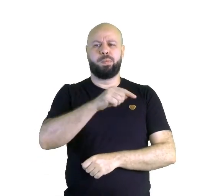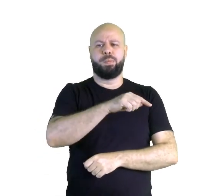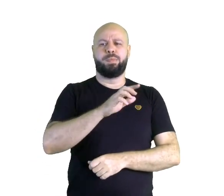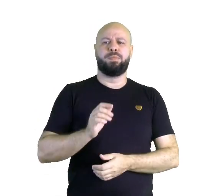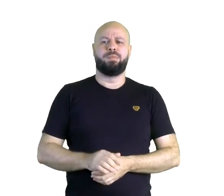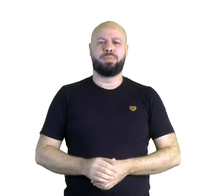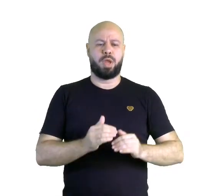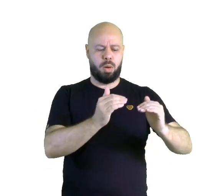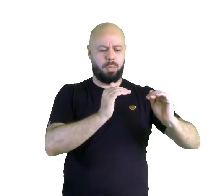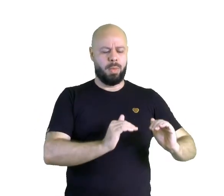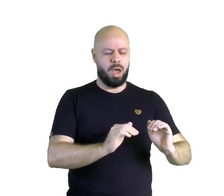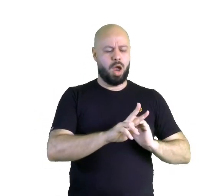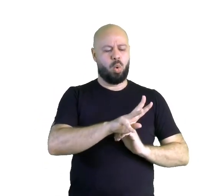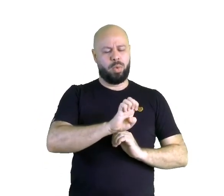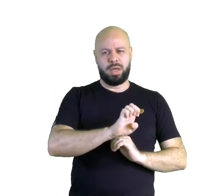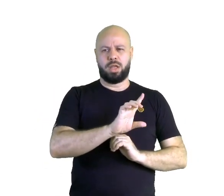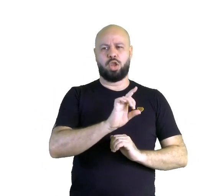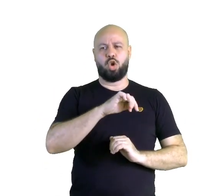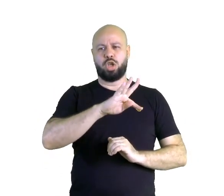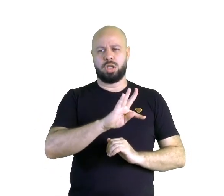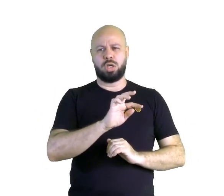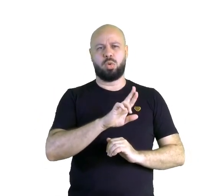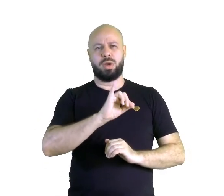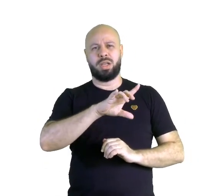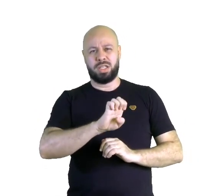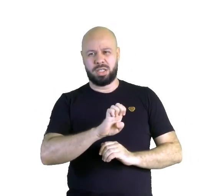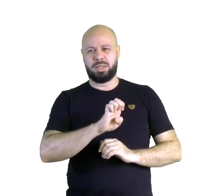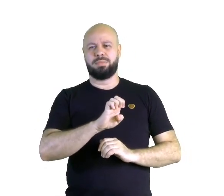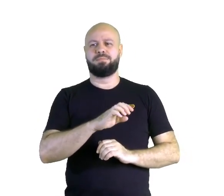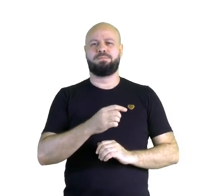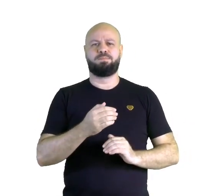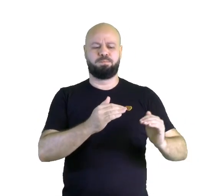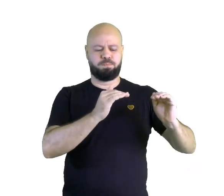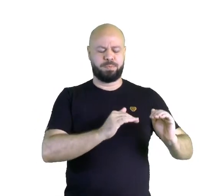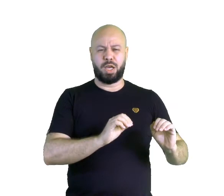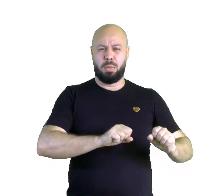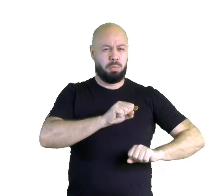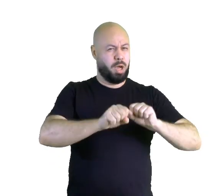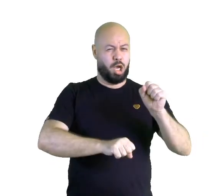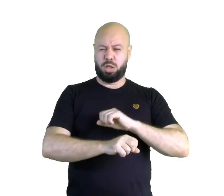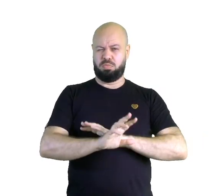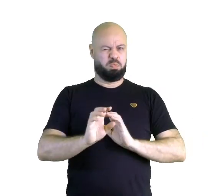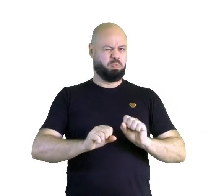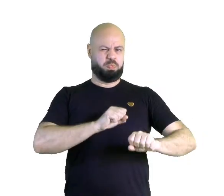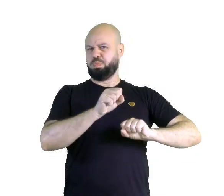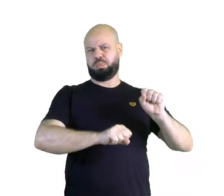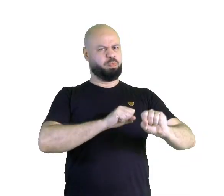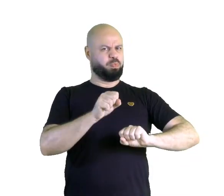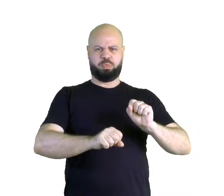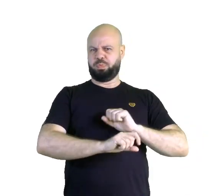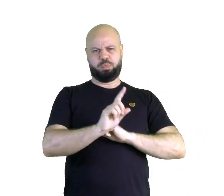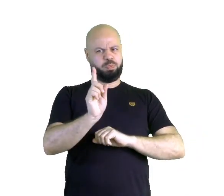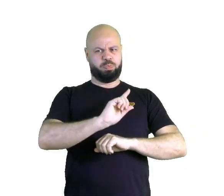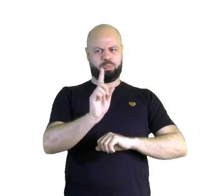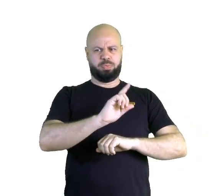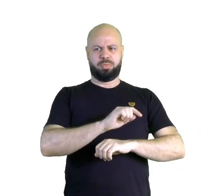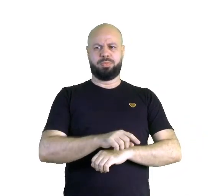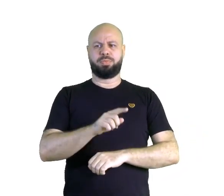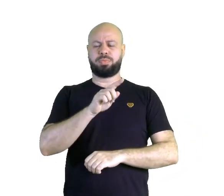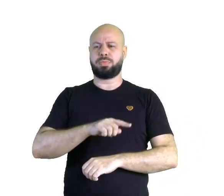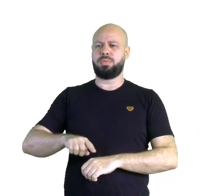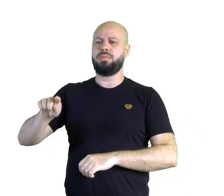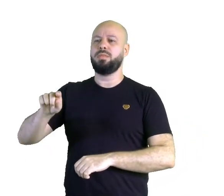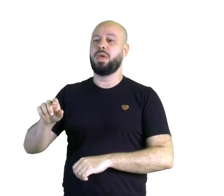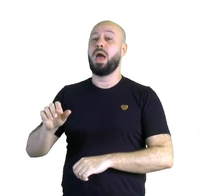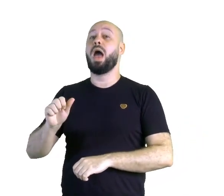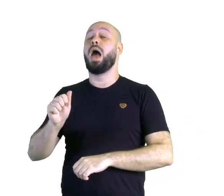né? We don't ride a bicycle. Nós não andamos de bicicleta. Sujeito mais o auxiliar do, mais not, mais o